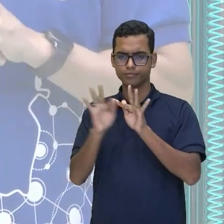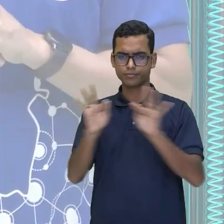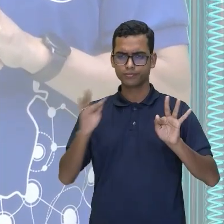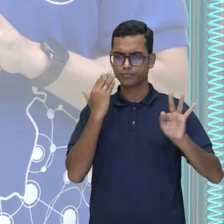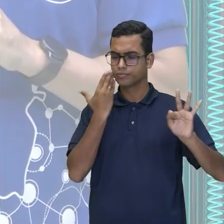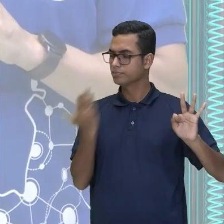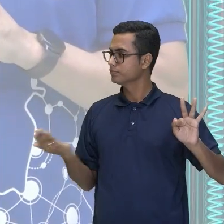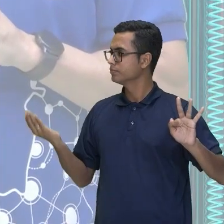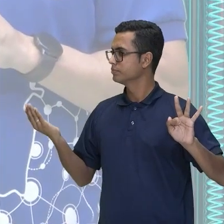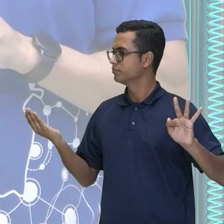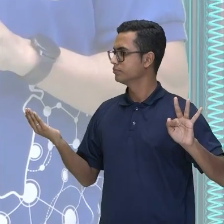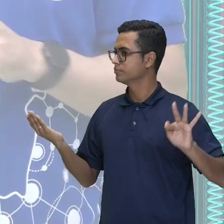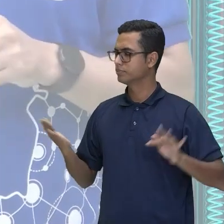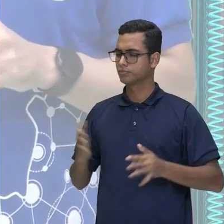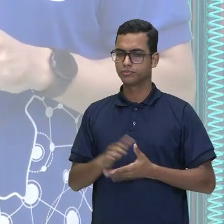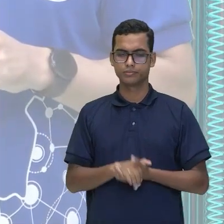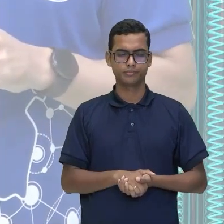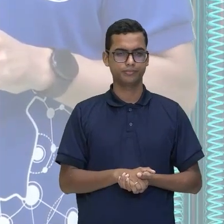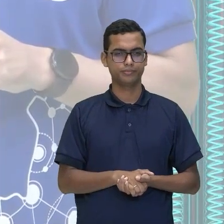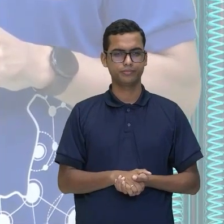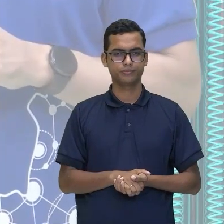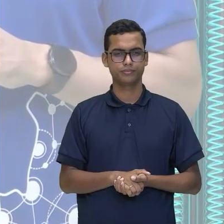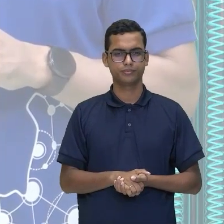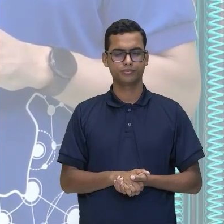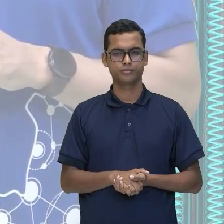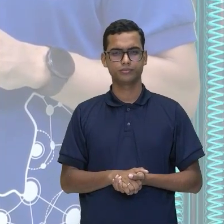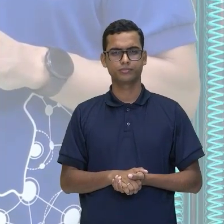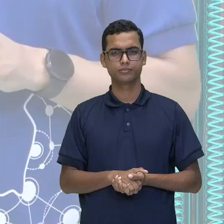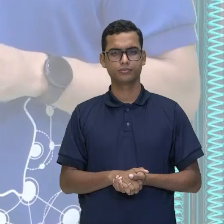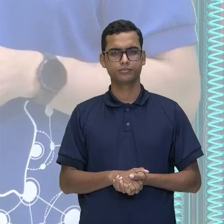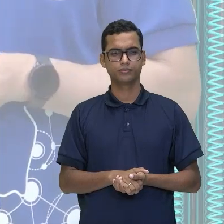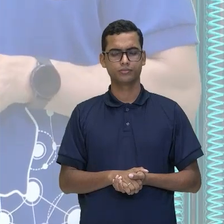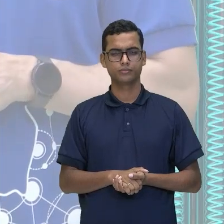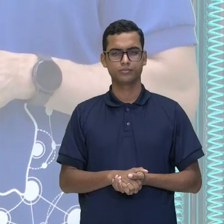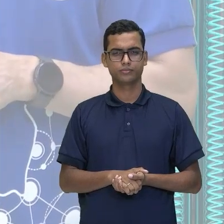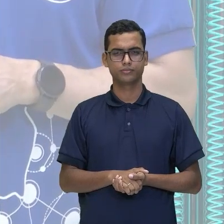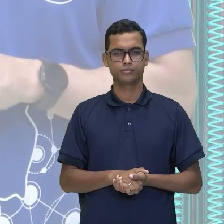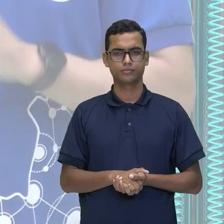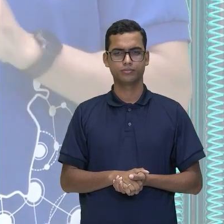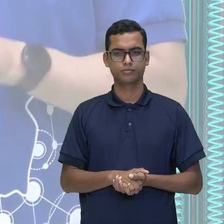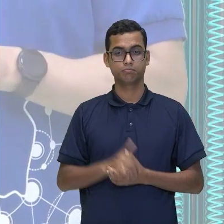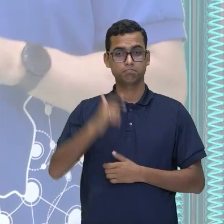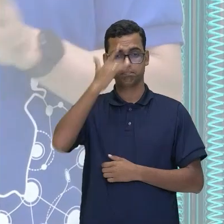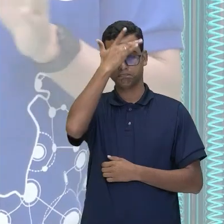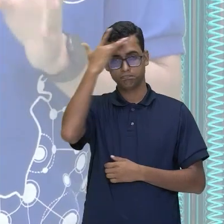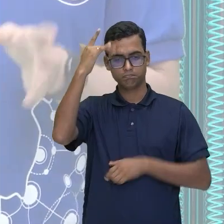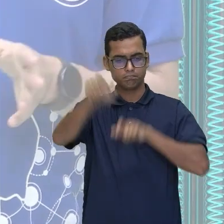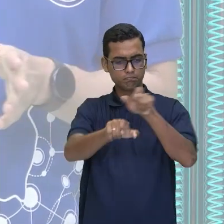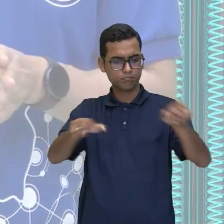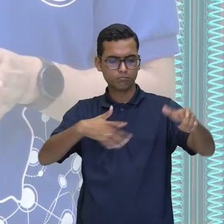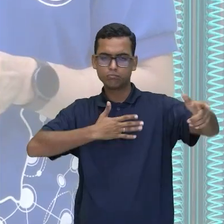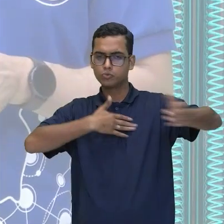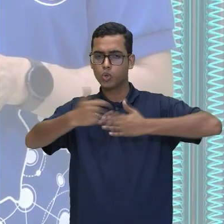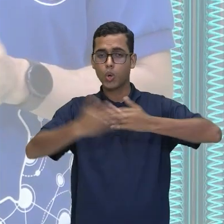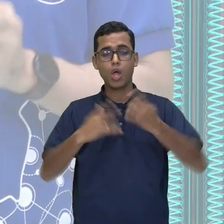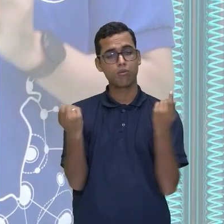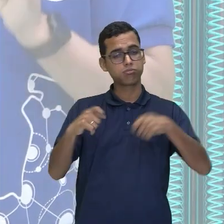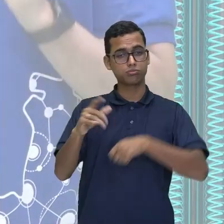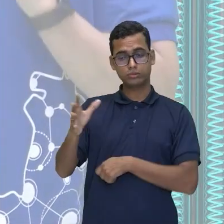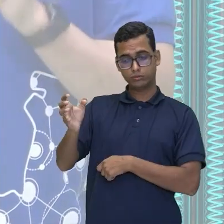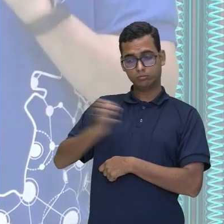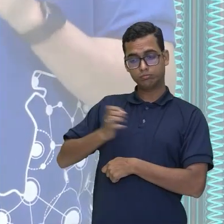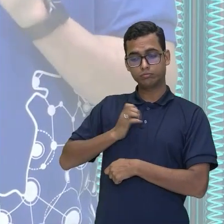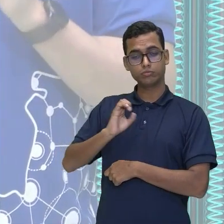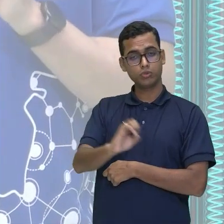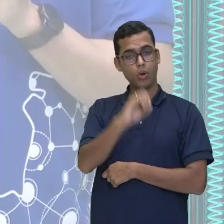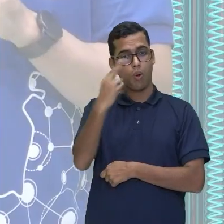know the right people. O que está escrito aqui? Qualquer pessoa pode ficar rica e famosa se conhecer as pessoas certas.